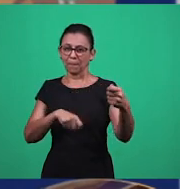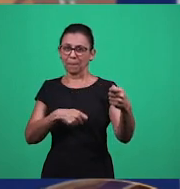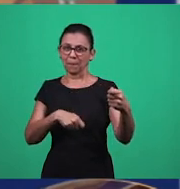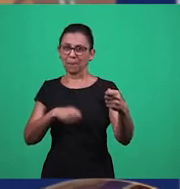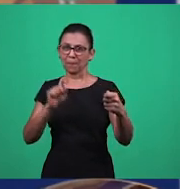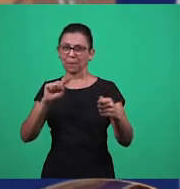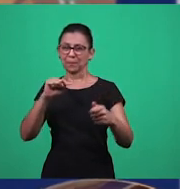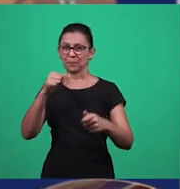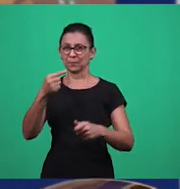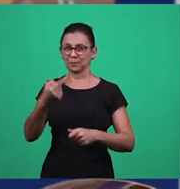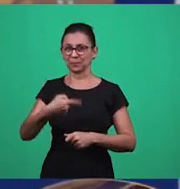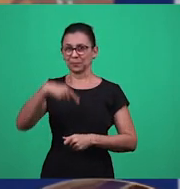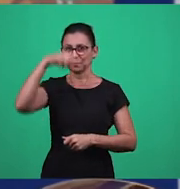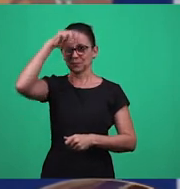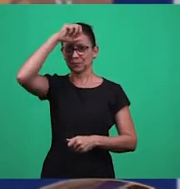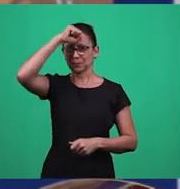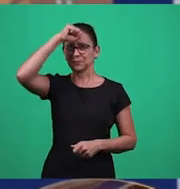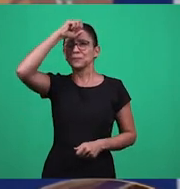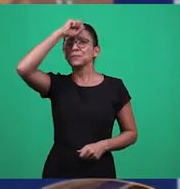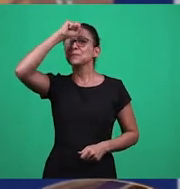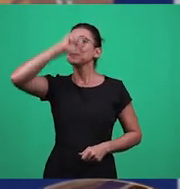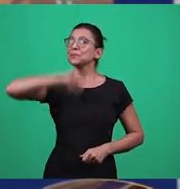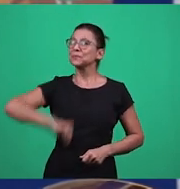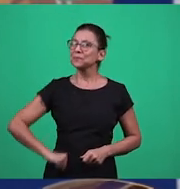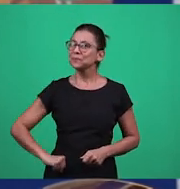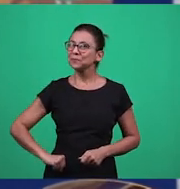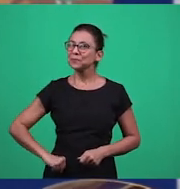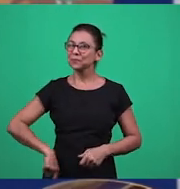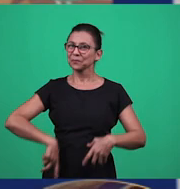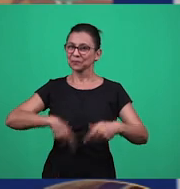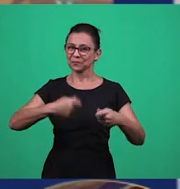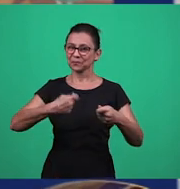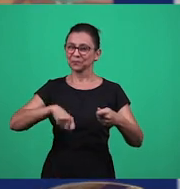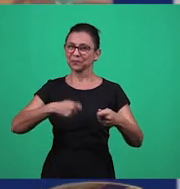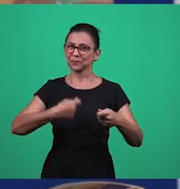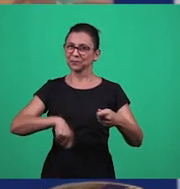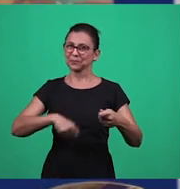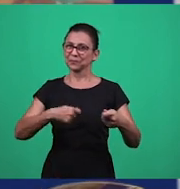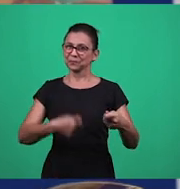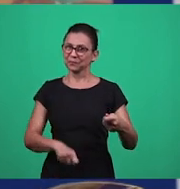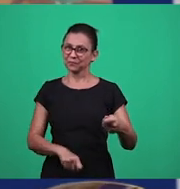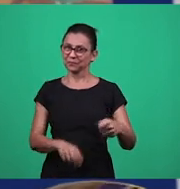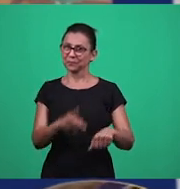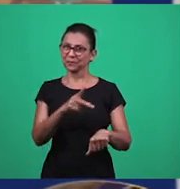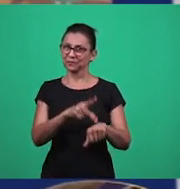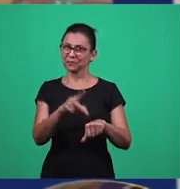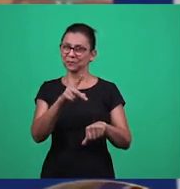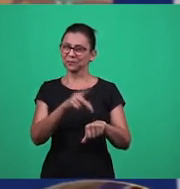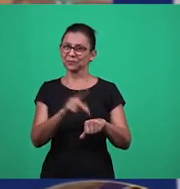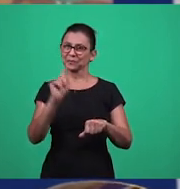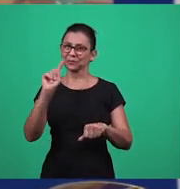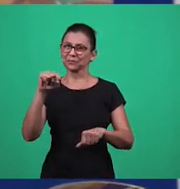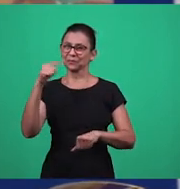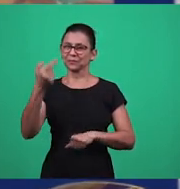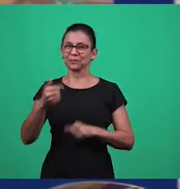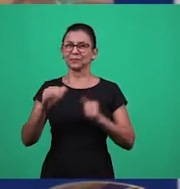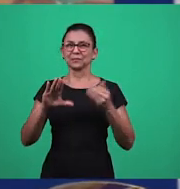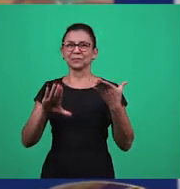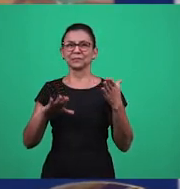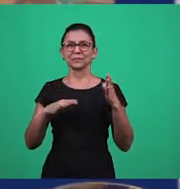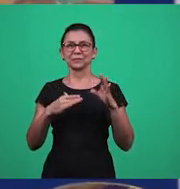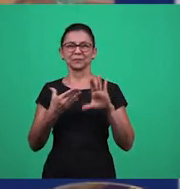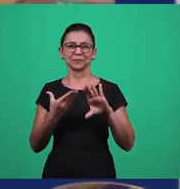instrumento. Depois nós vamos aprender a tocar o instrumento. E depois nós